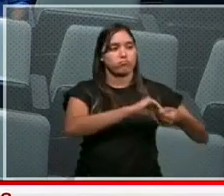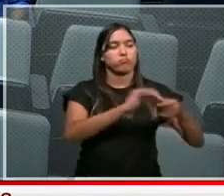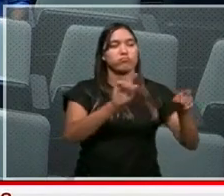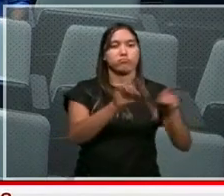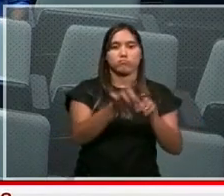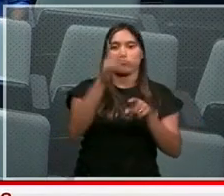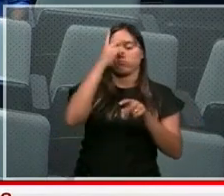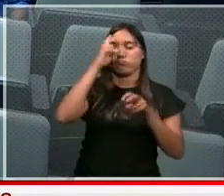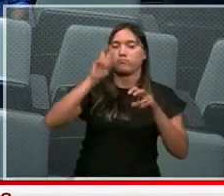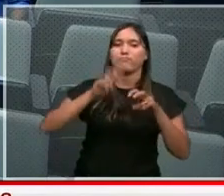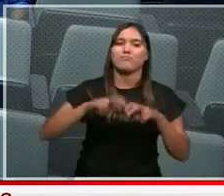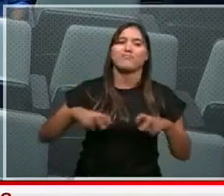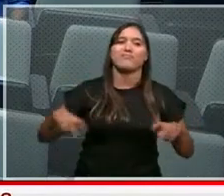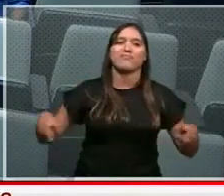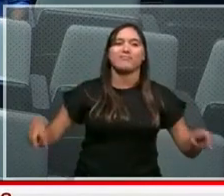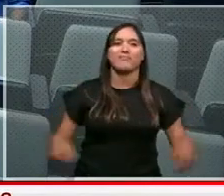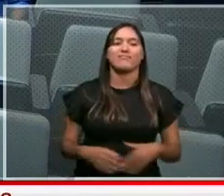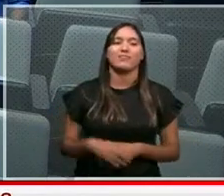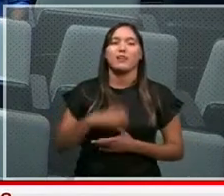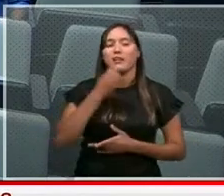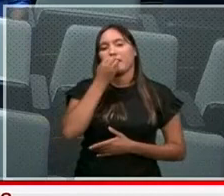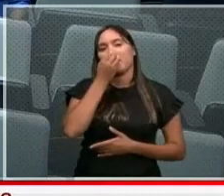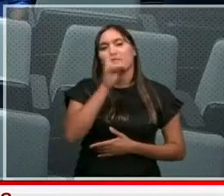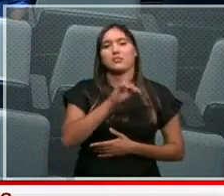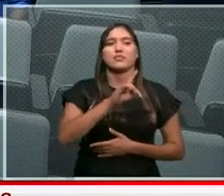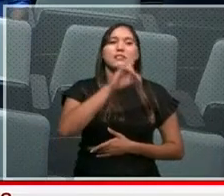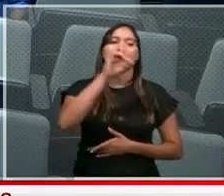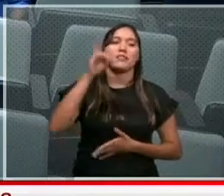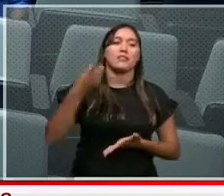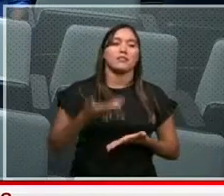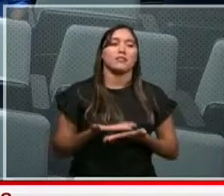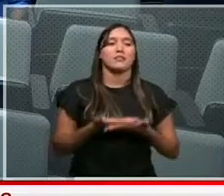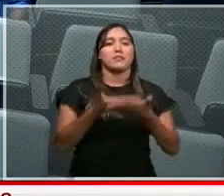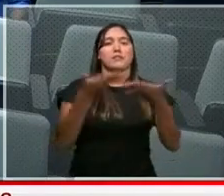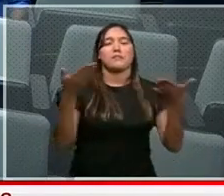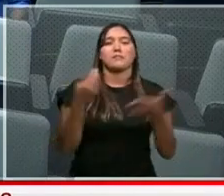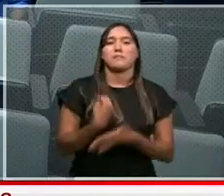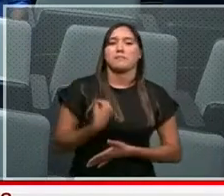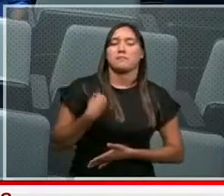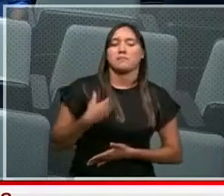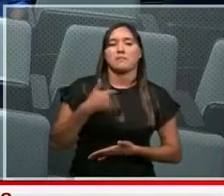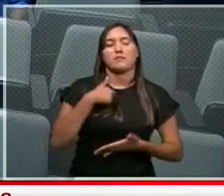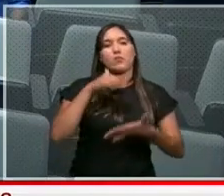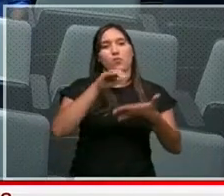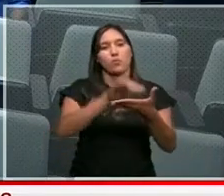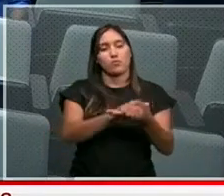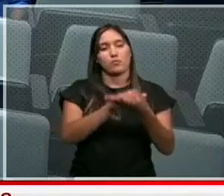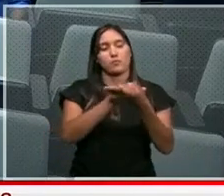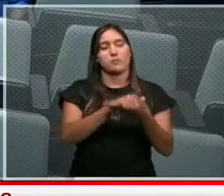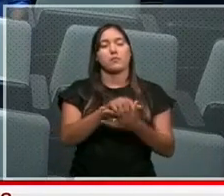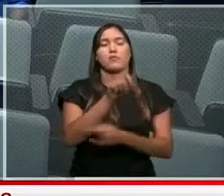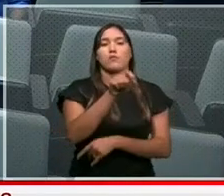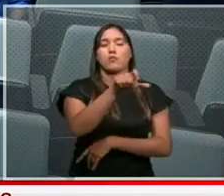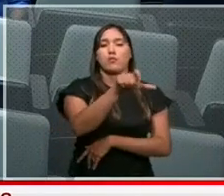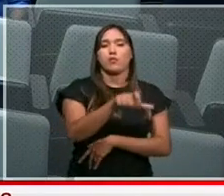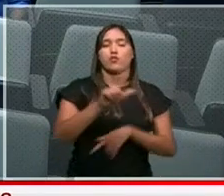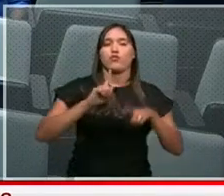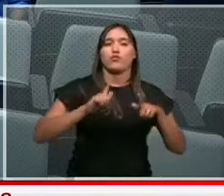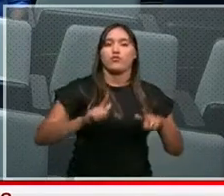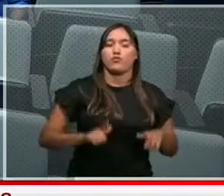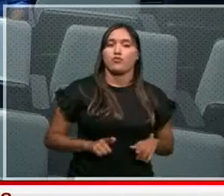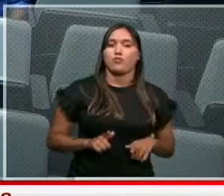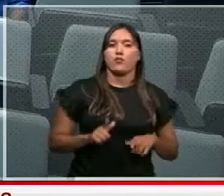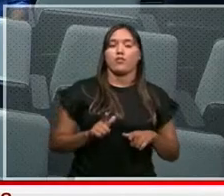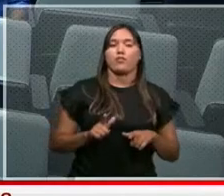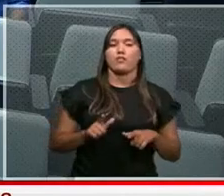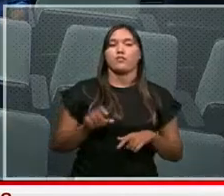compõem o dispositivo Bom dia a todos bom dia a todos os presentes a quem quero cumprimentar através da nossa gerente de rede no